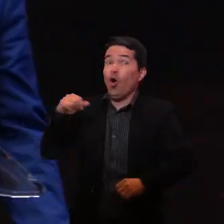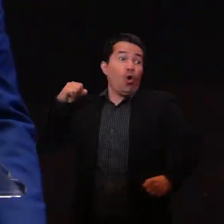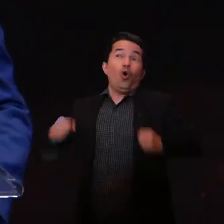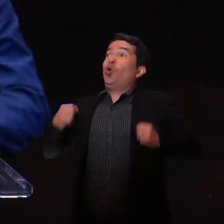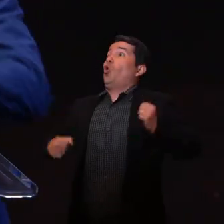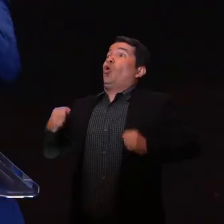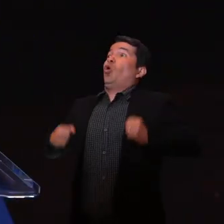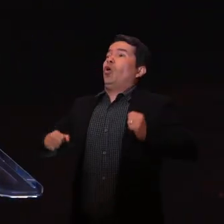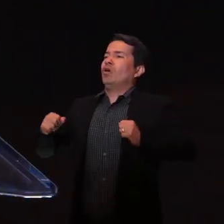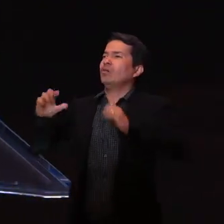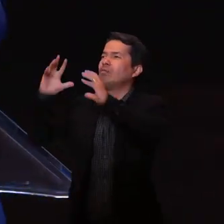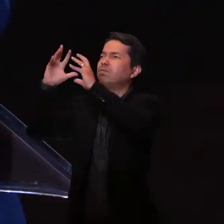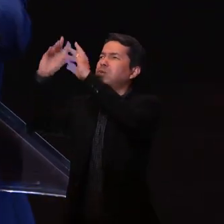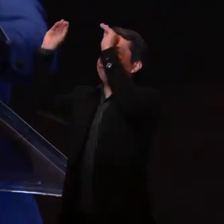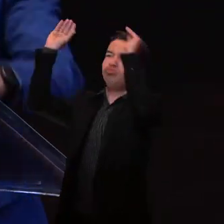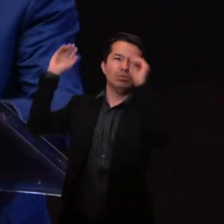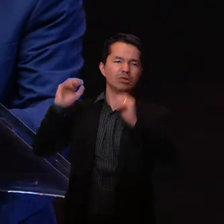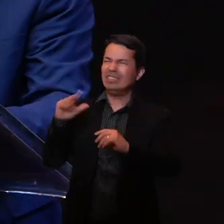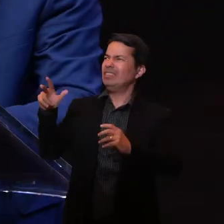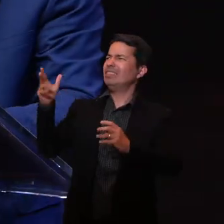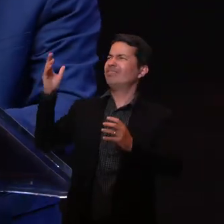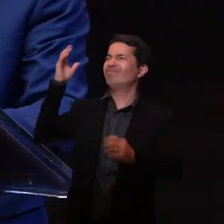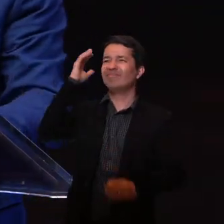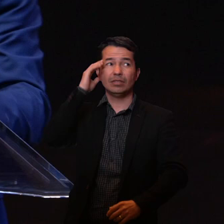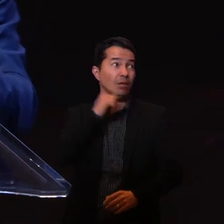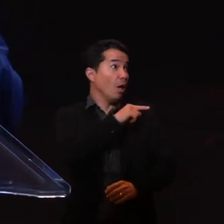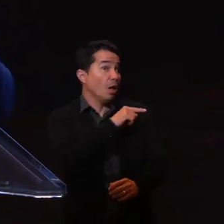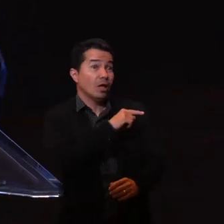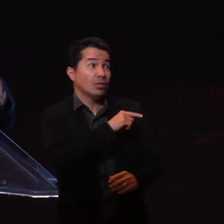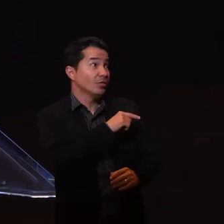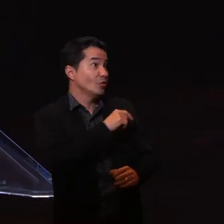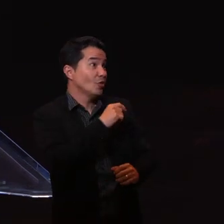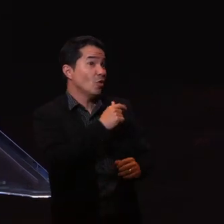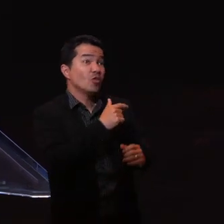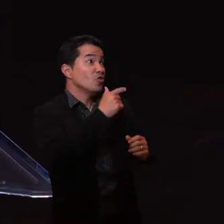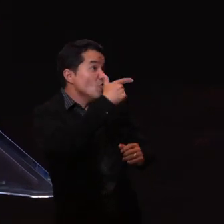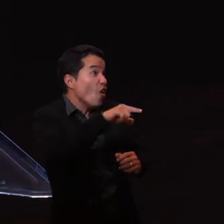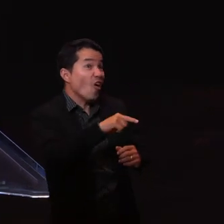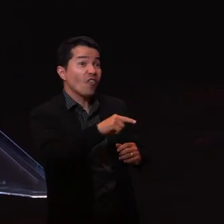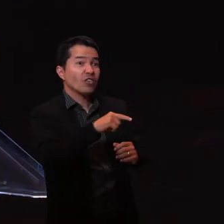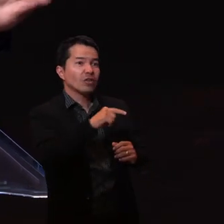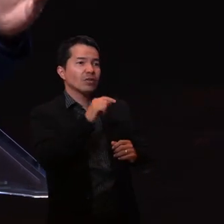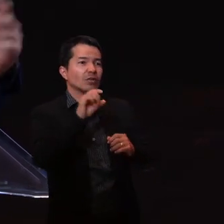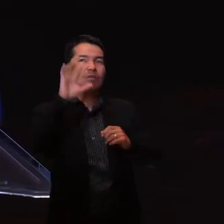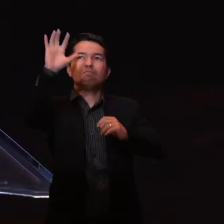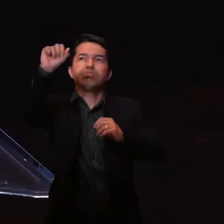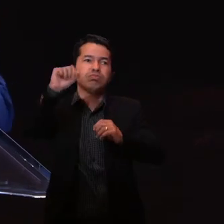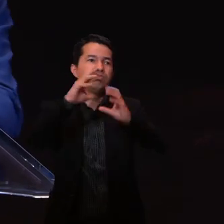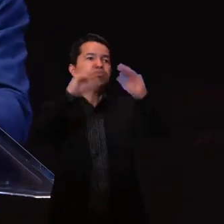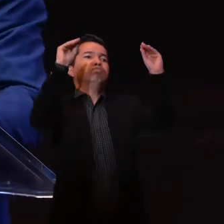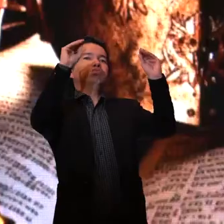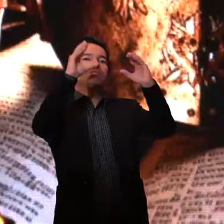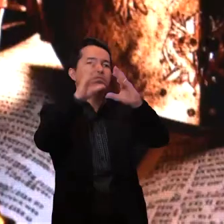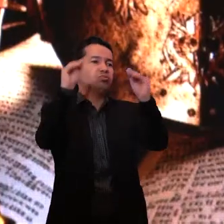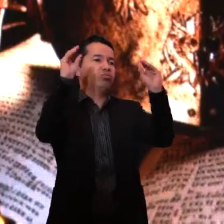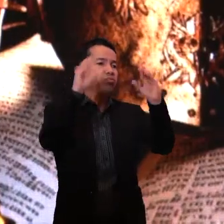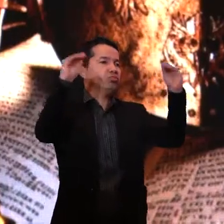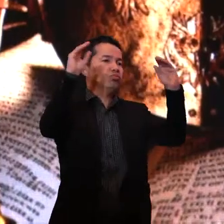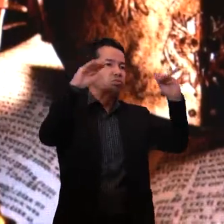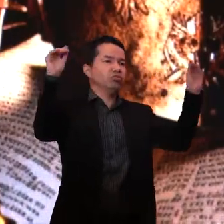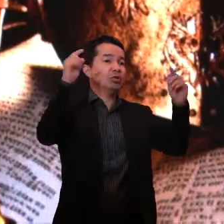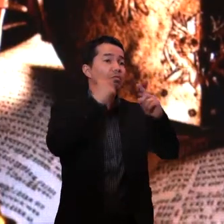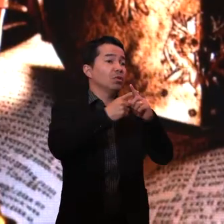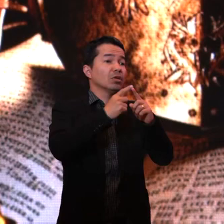vida, você correu atrás de coisas que não foram capazes de te satisfazer plenamente, porque existe